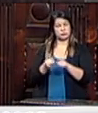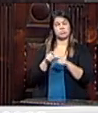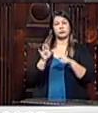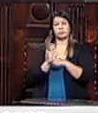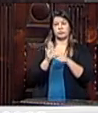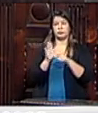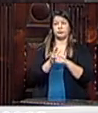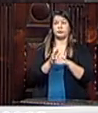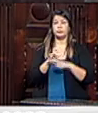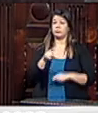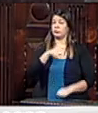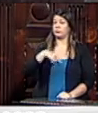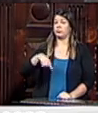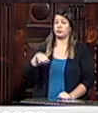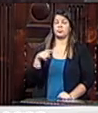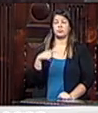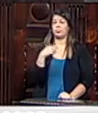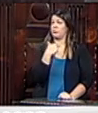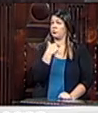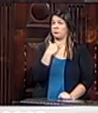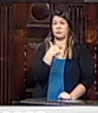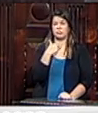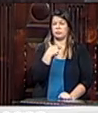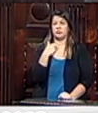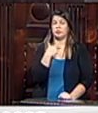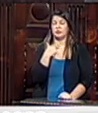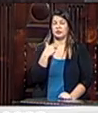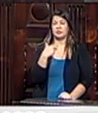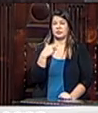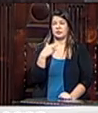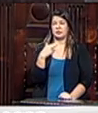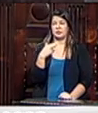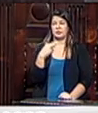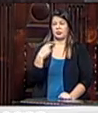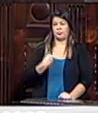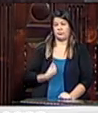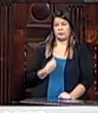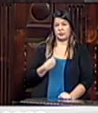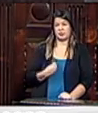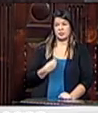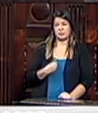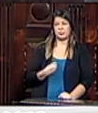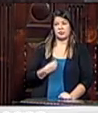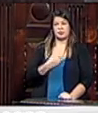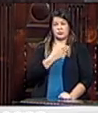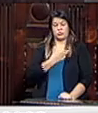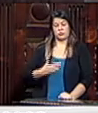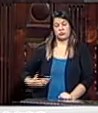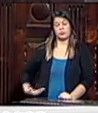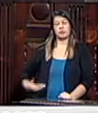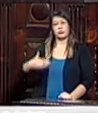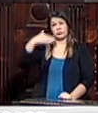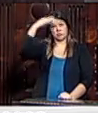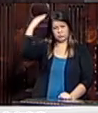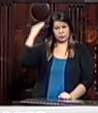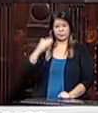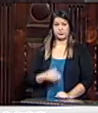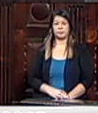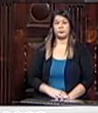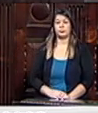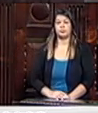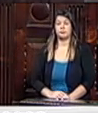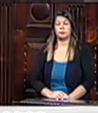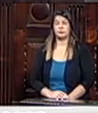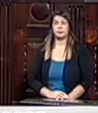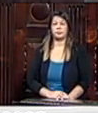nós não deveríamos, sob hipótese alguma, participar do governo Temer. Claro que a